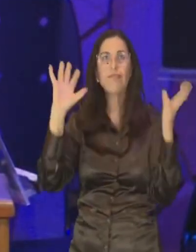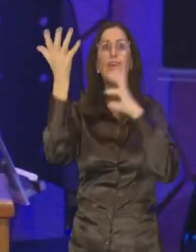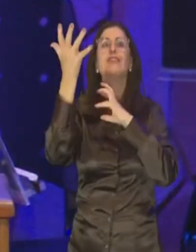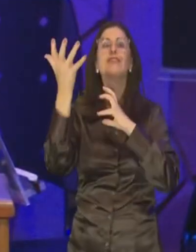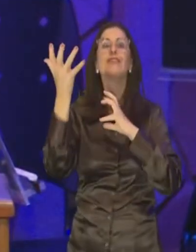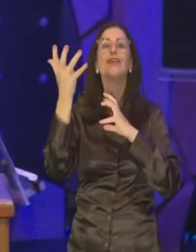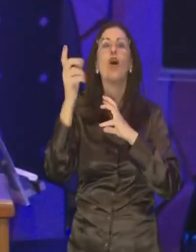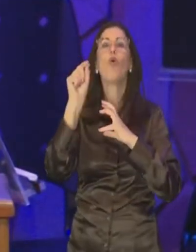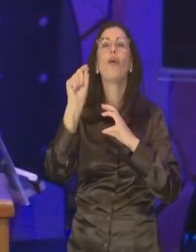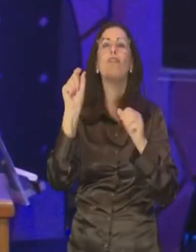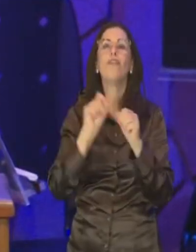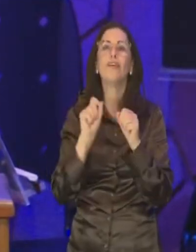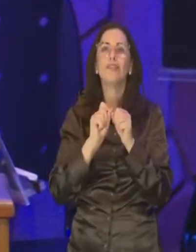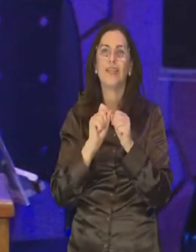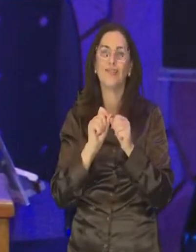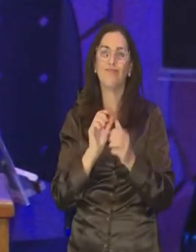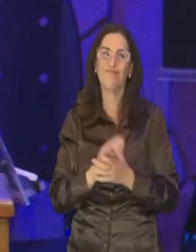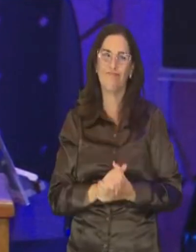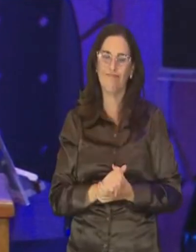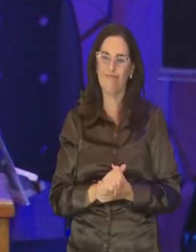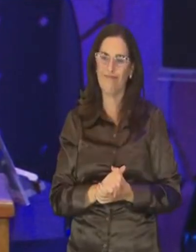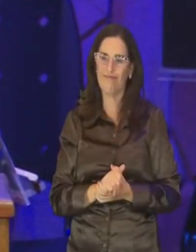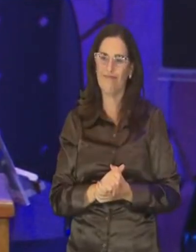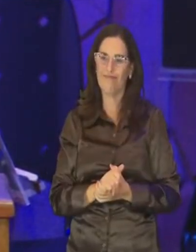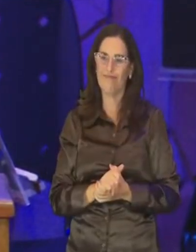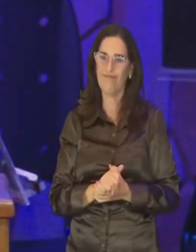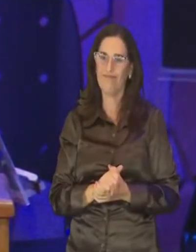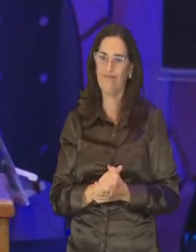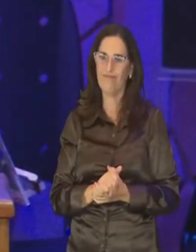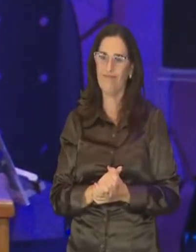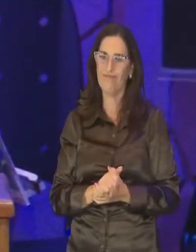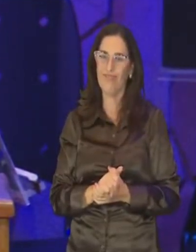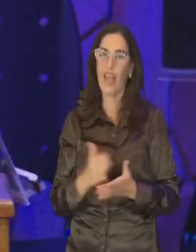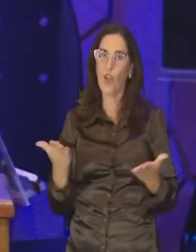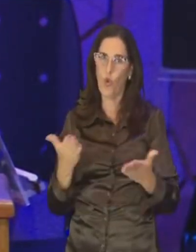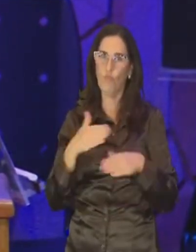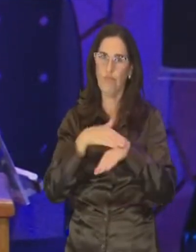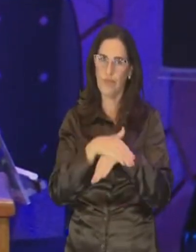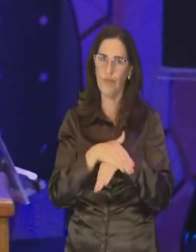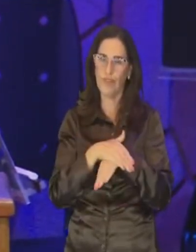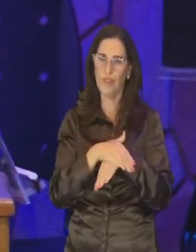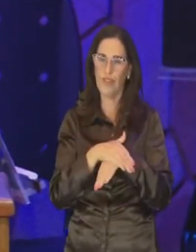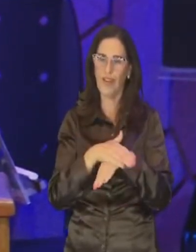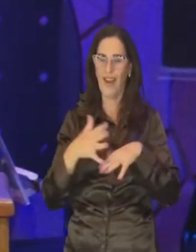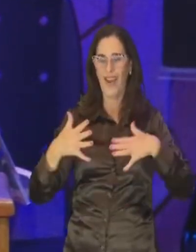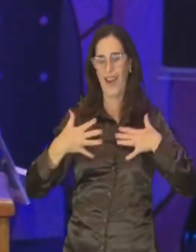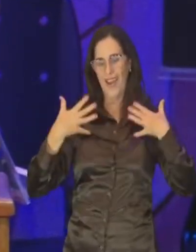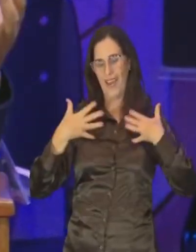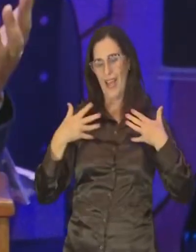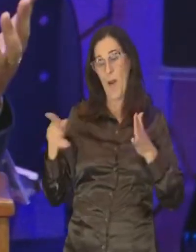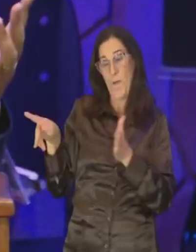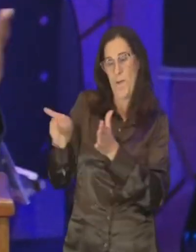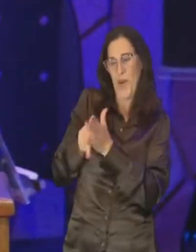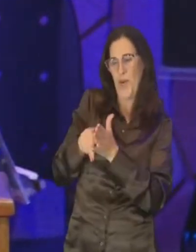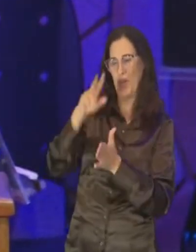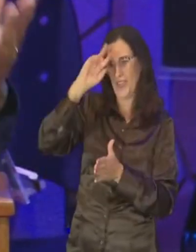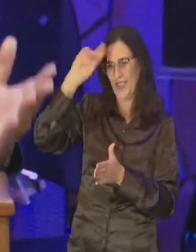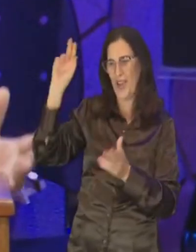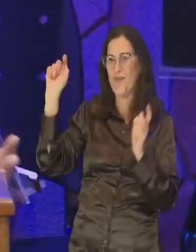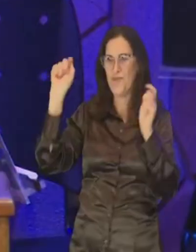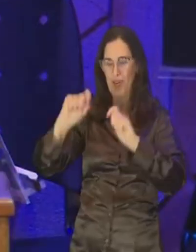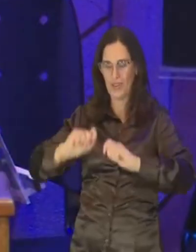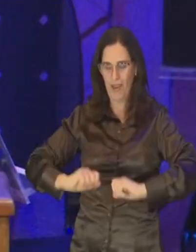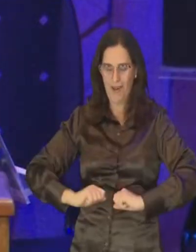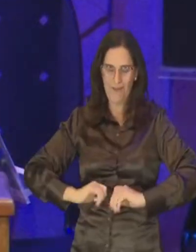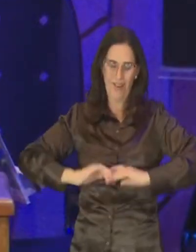o que você vai fazer com isso. Que nesta noite, a alegria que vem do Senhor possa